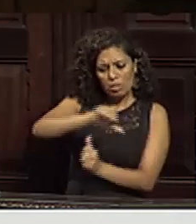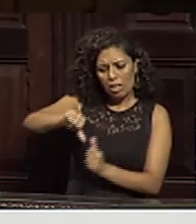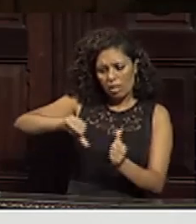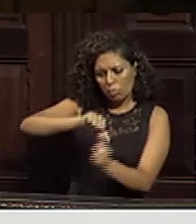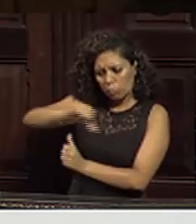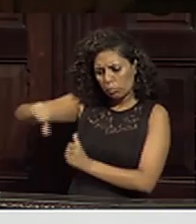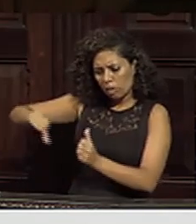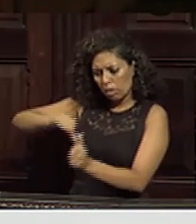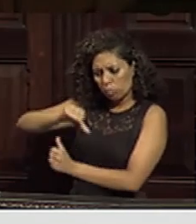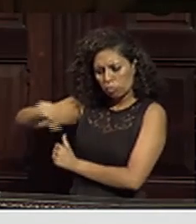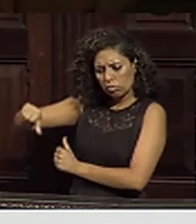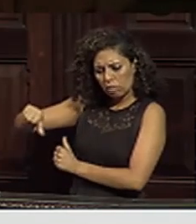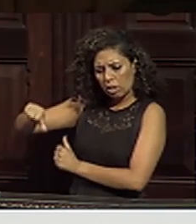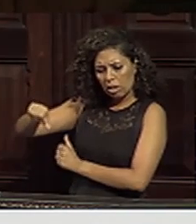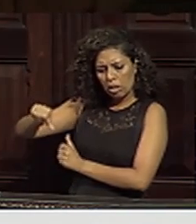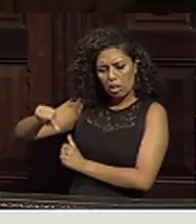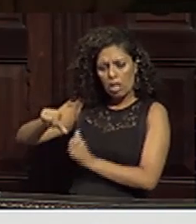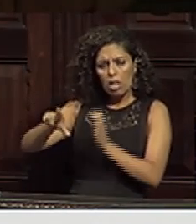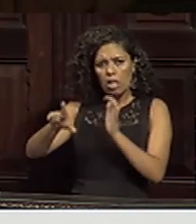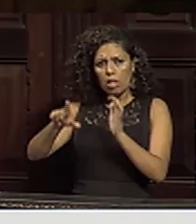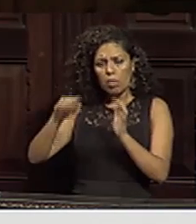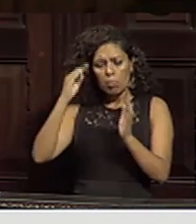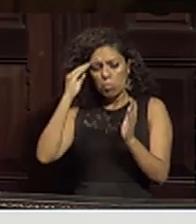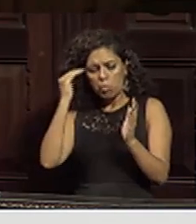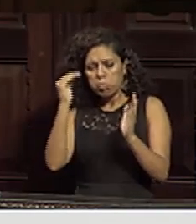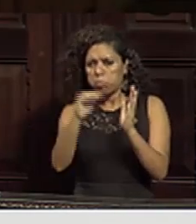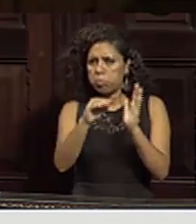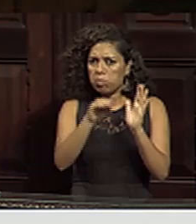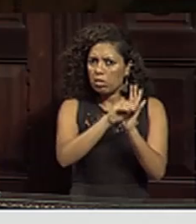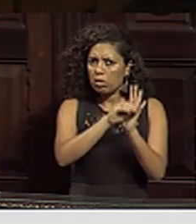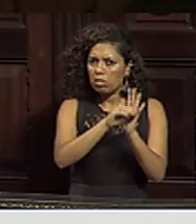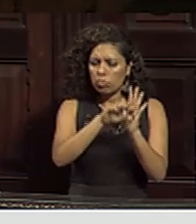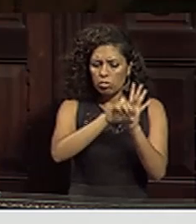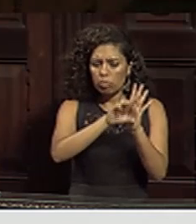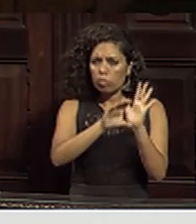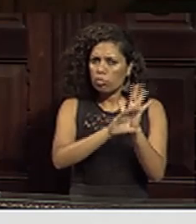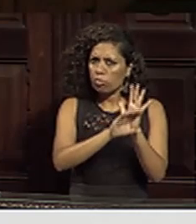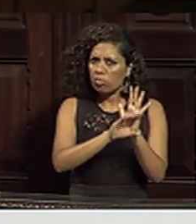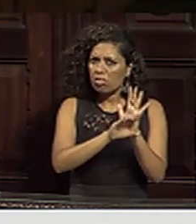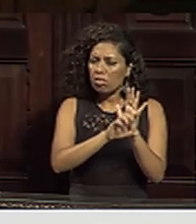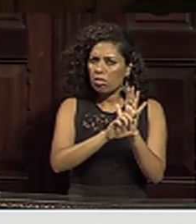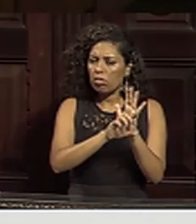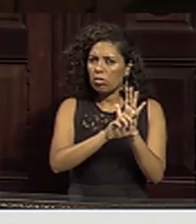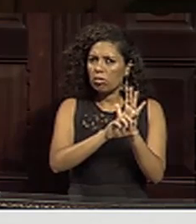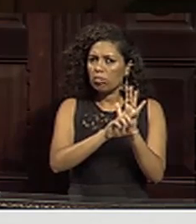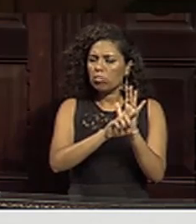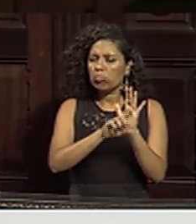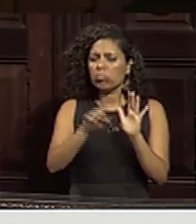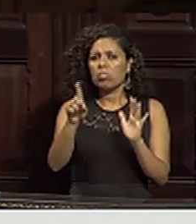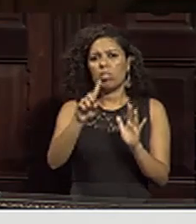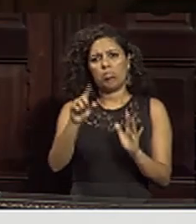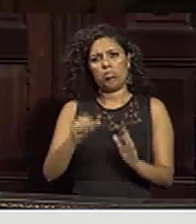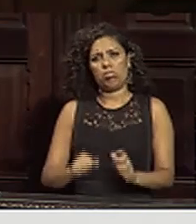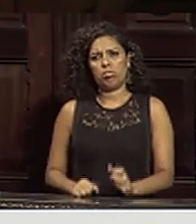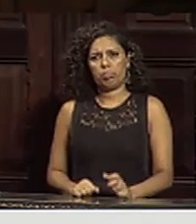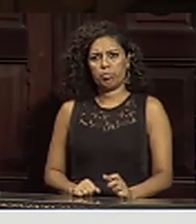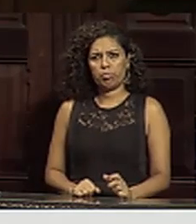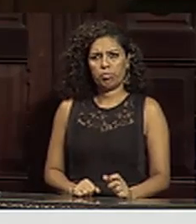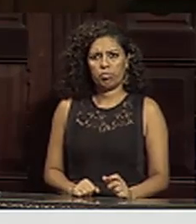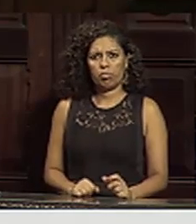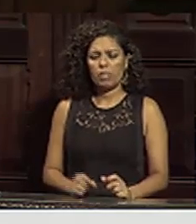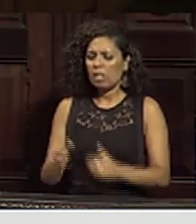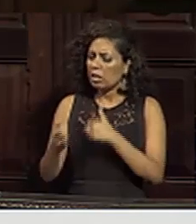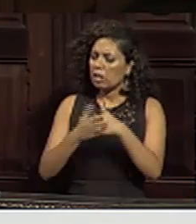respeitar as decisões do órgão colegiado,